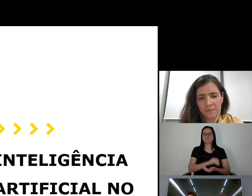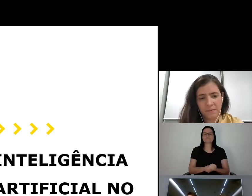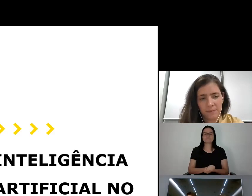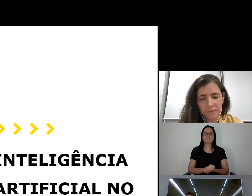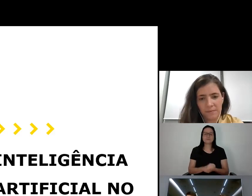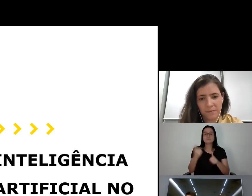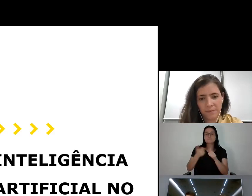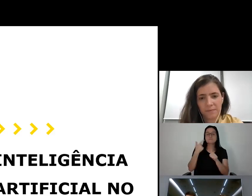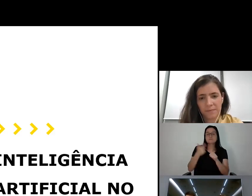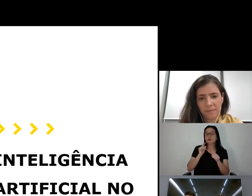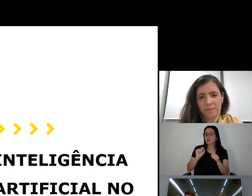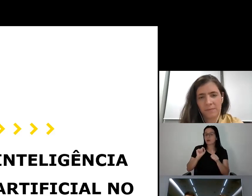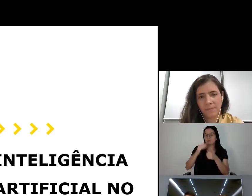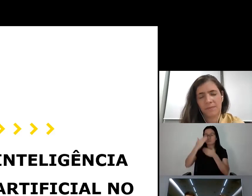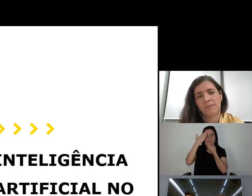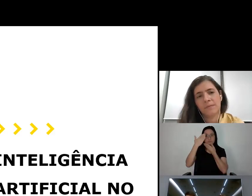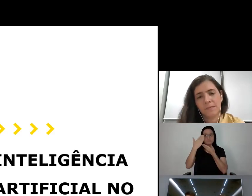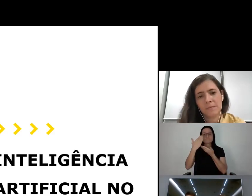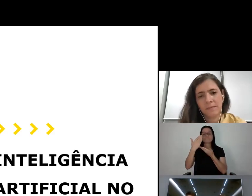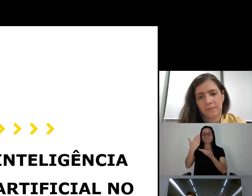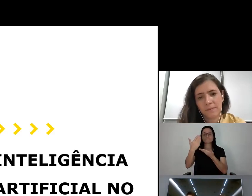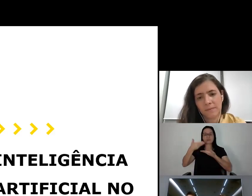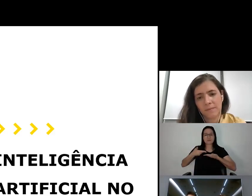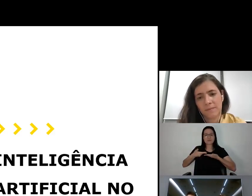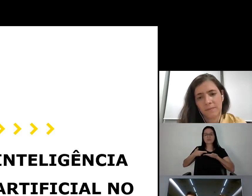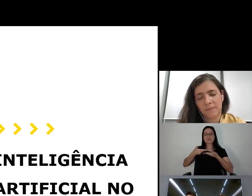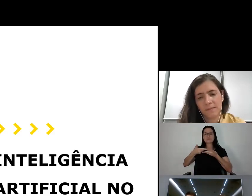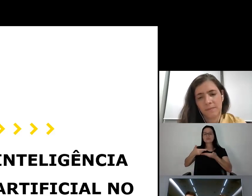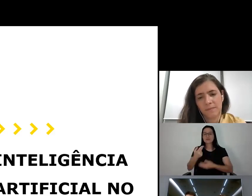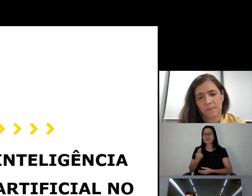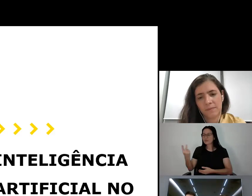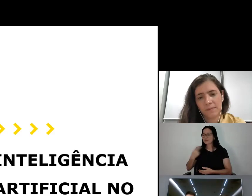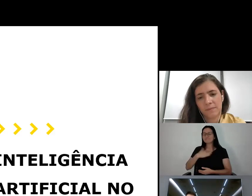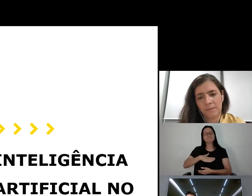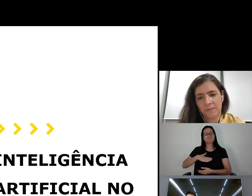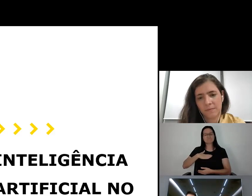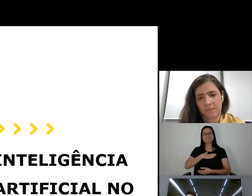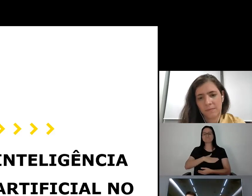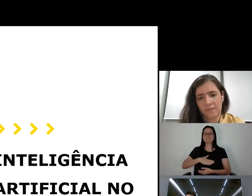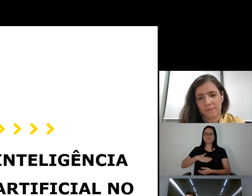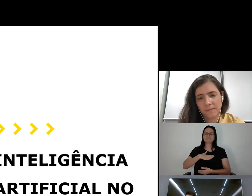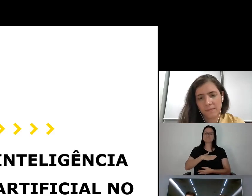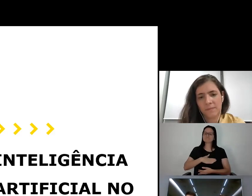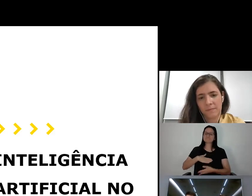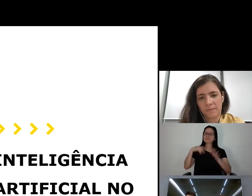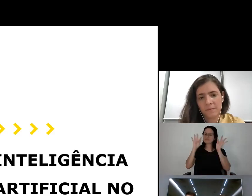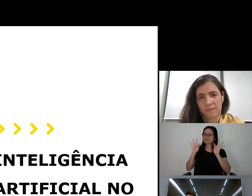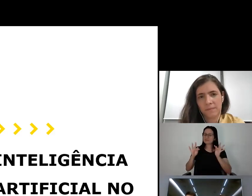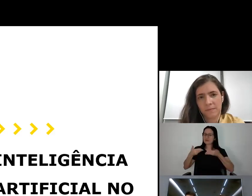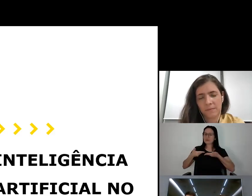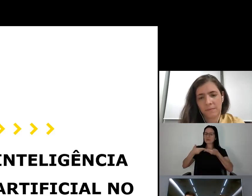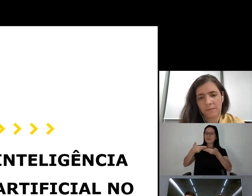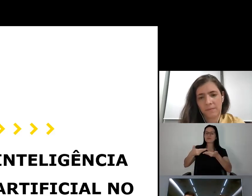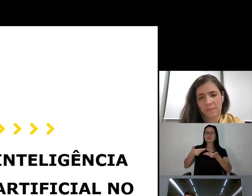Primeiramente, obrigado o convite. Para nós é uma honra, estamos lisonjeados de estar falando aqui com vocês. Obrigado, professora Ana,